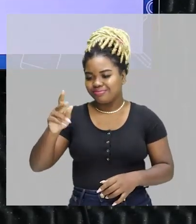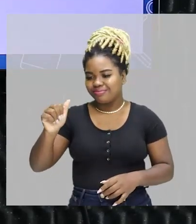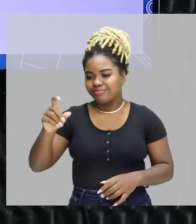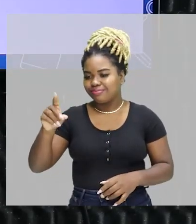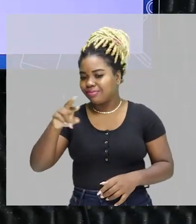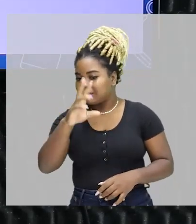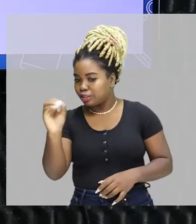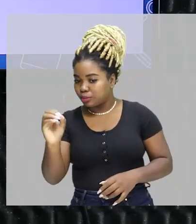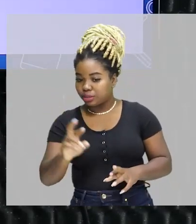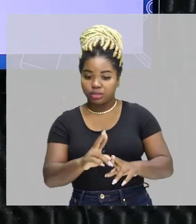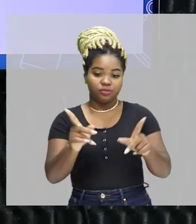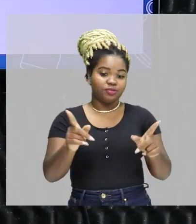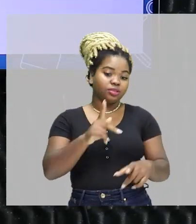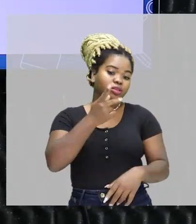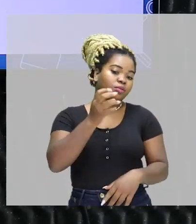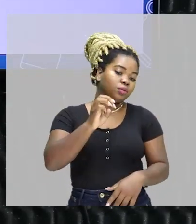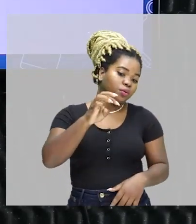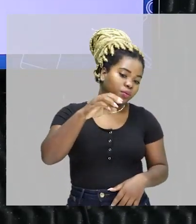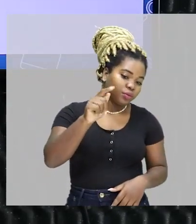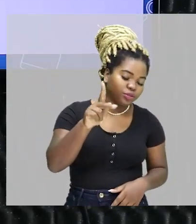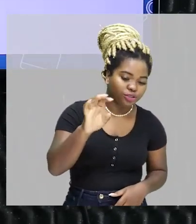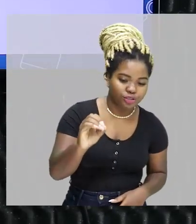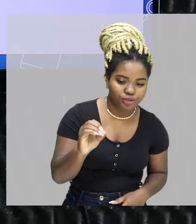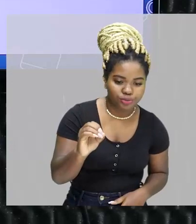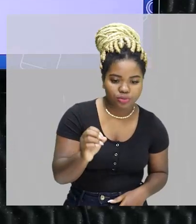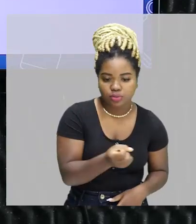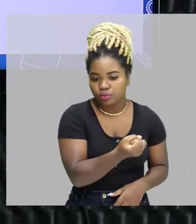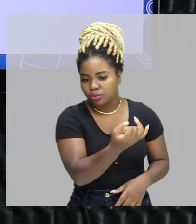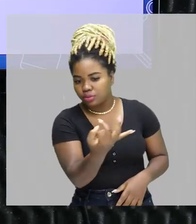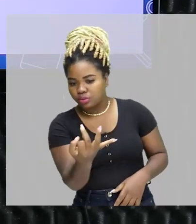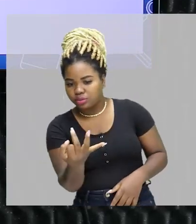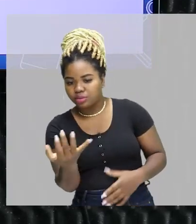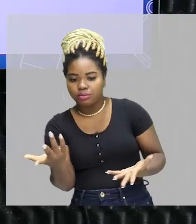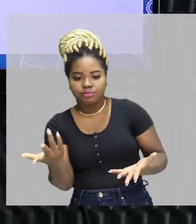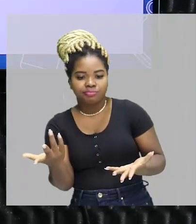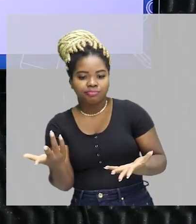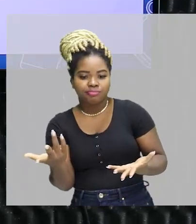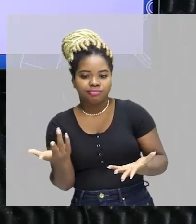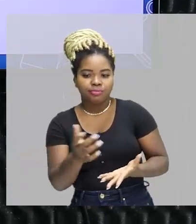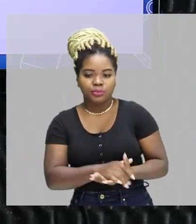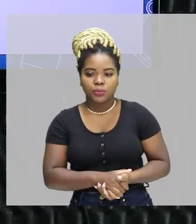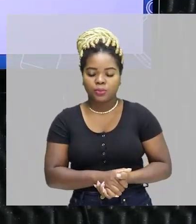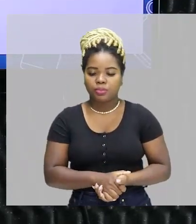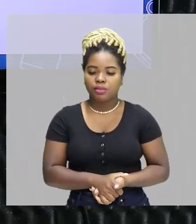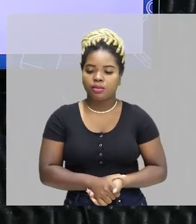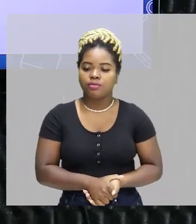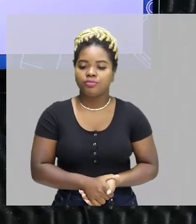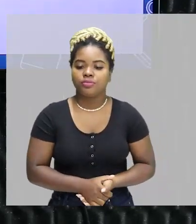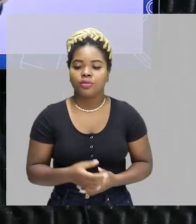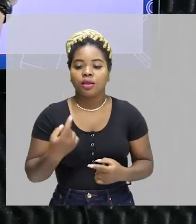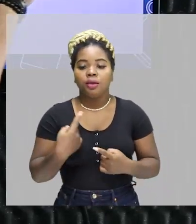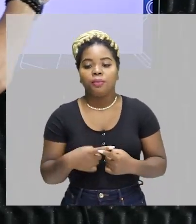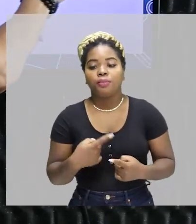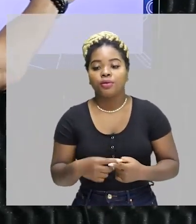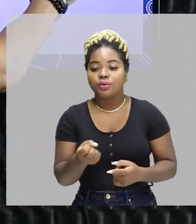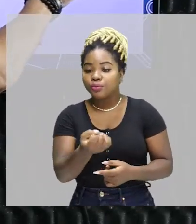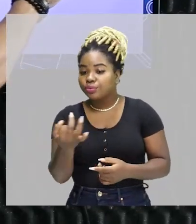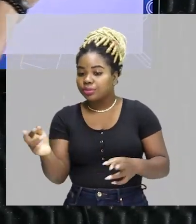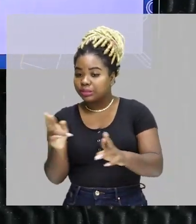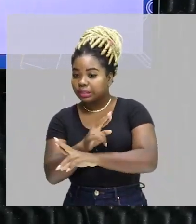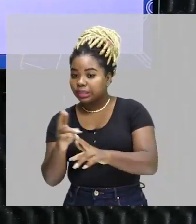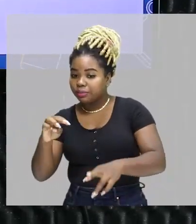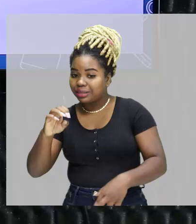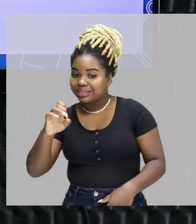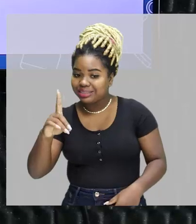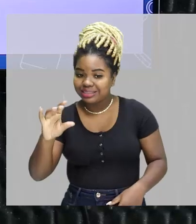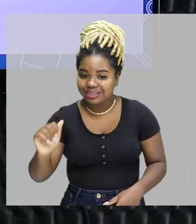para homogêneo aqui, ó. Aqui é quantitativo e não homogêneo. Por quê, professor? Porque o quantitativo se relaciona a